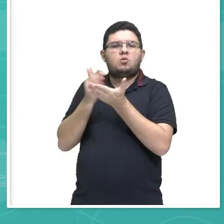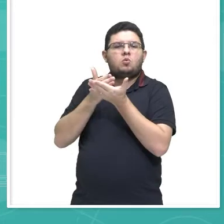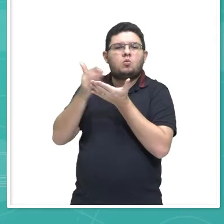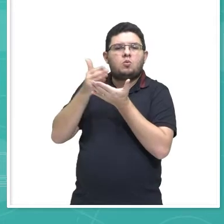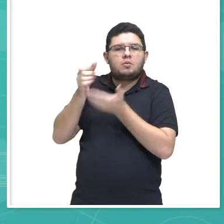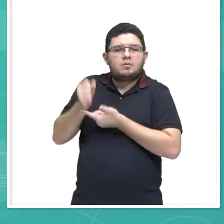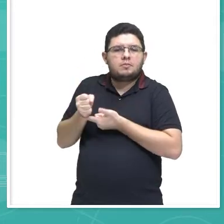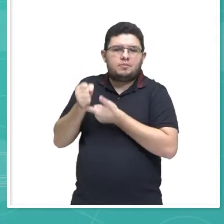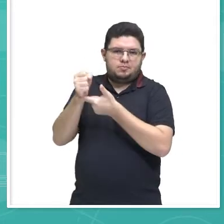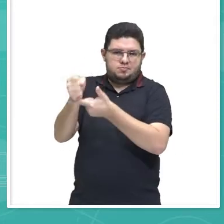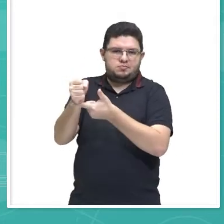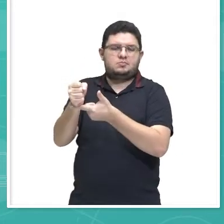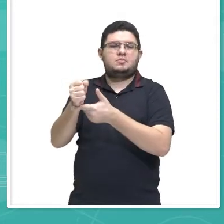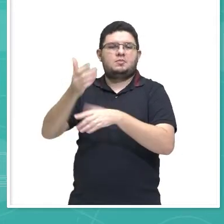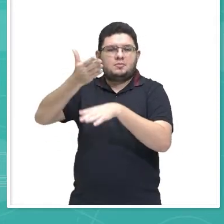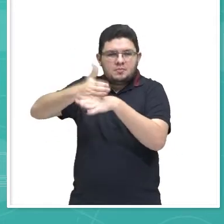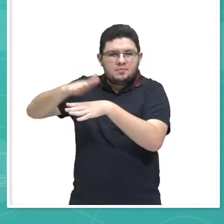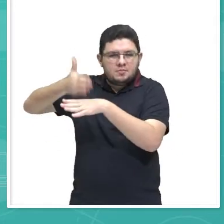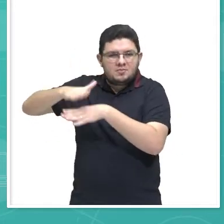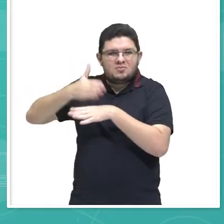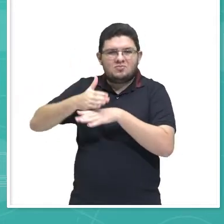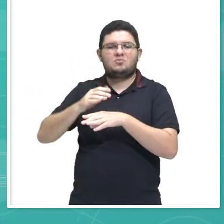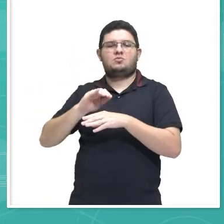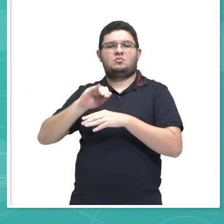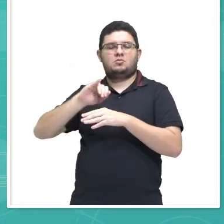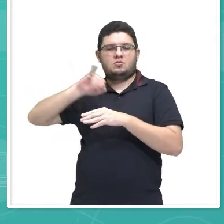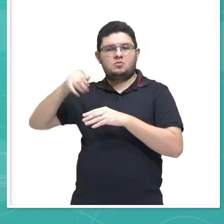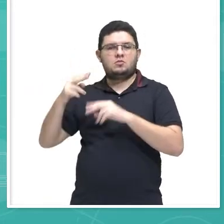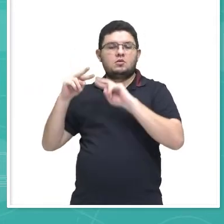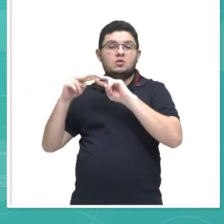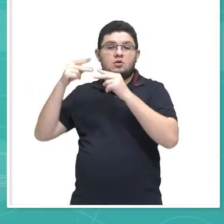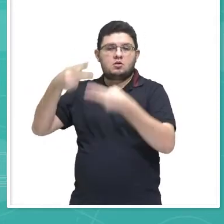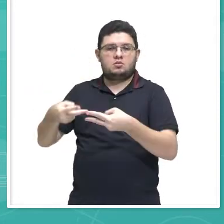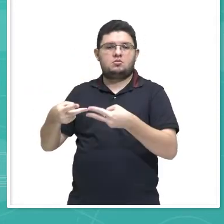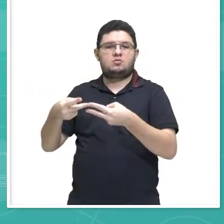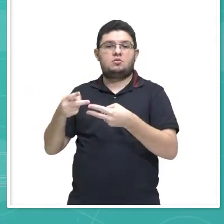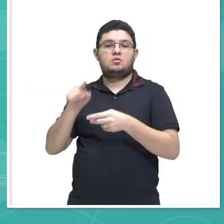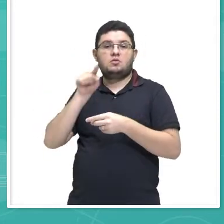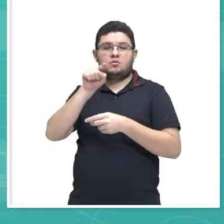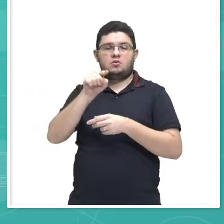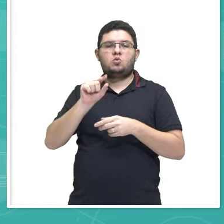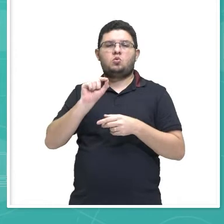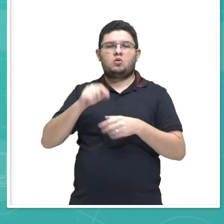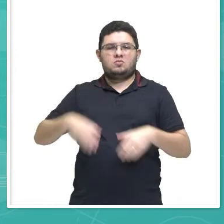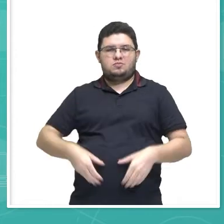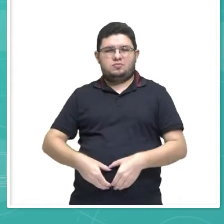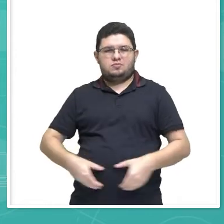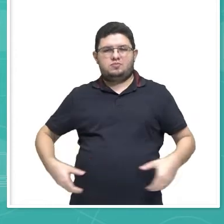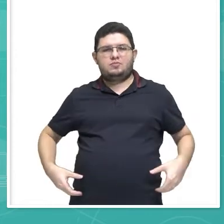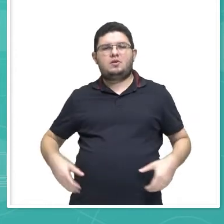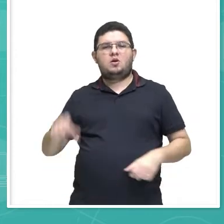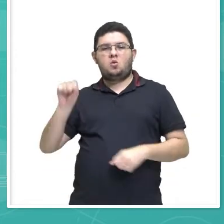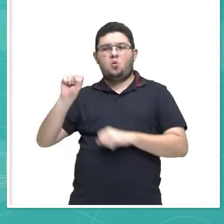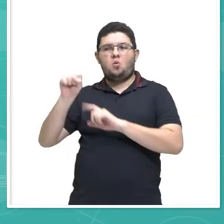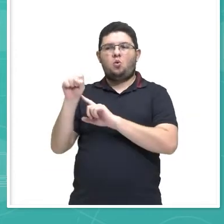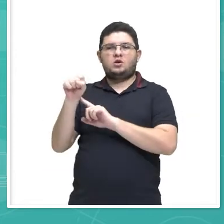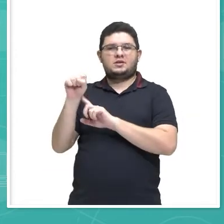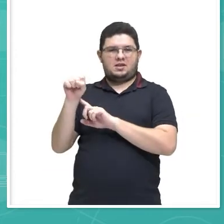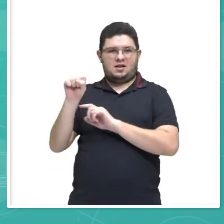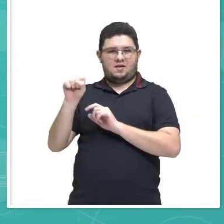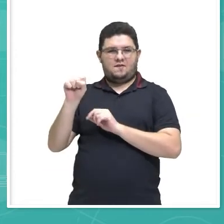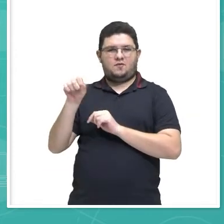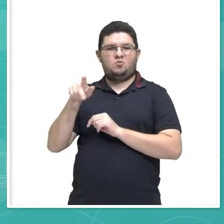você entra no judô, pela primeira vez, você entra como 8º Kyu. Então, o Kyu